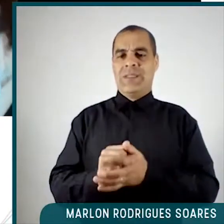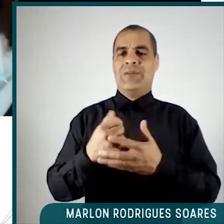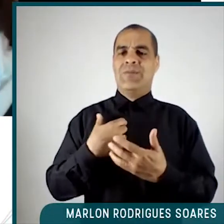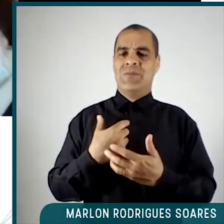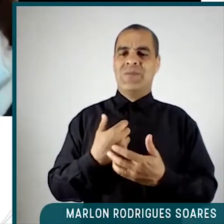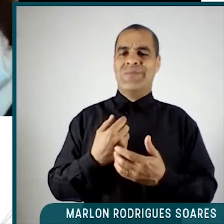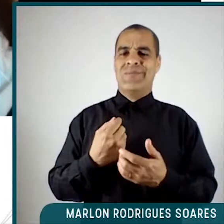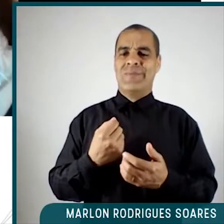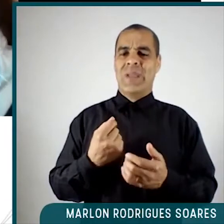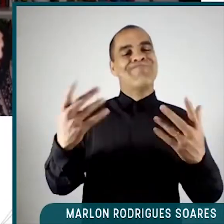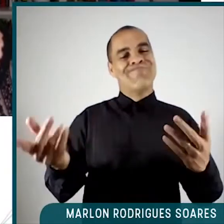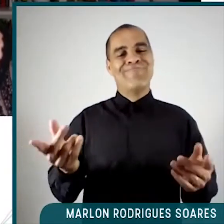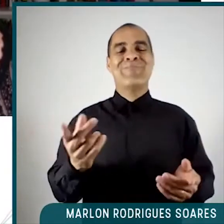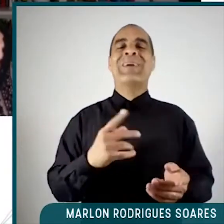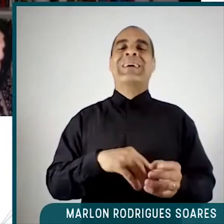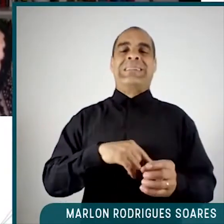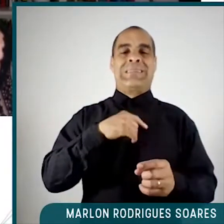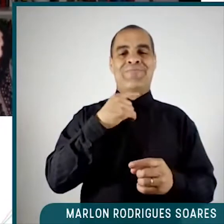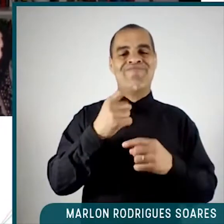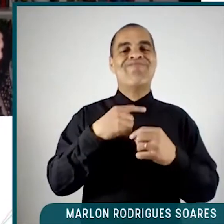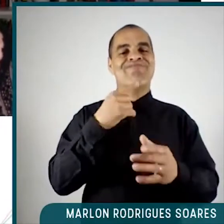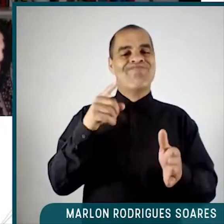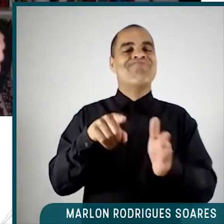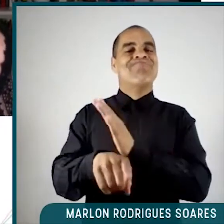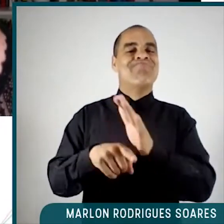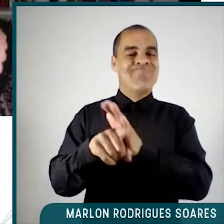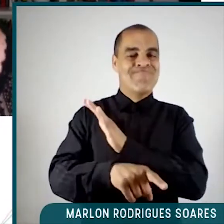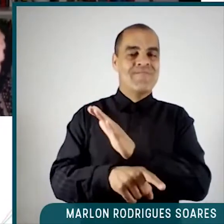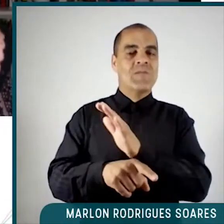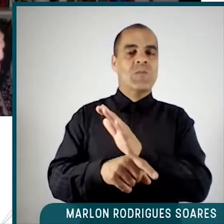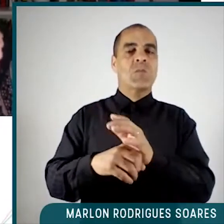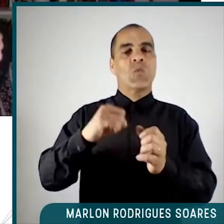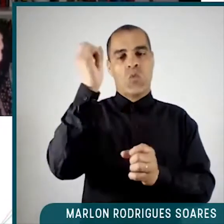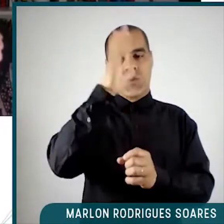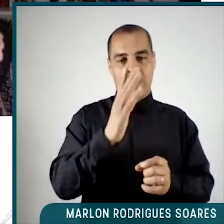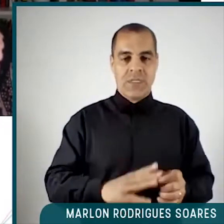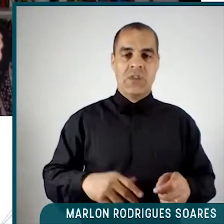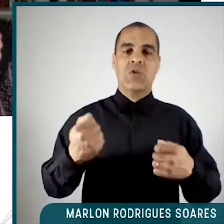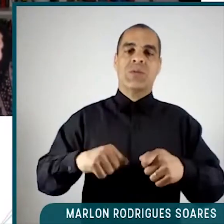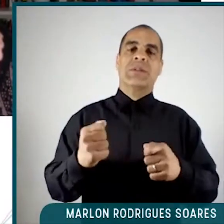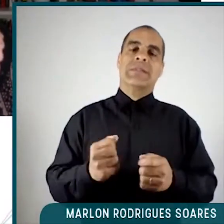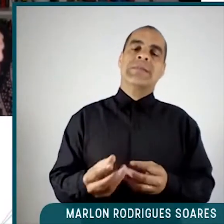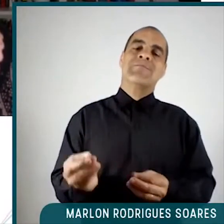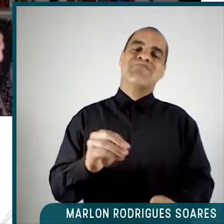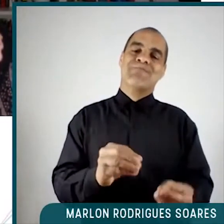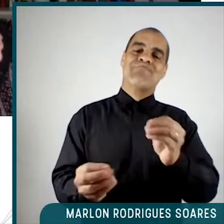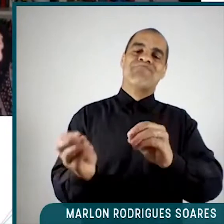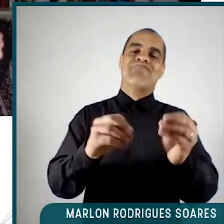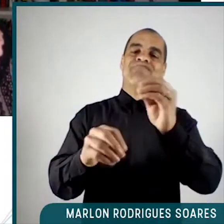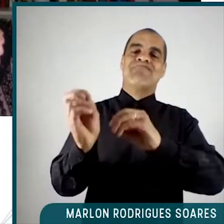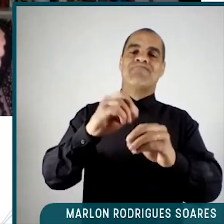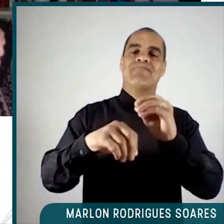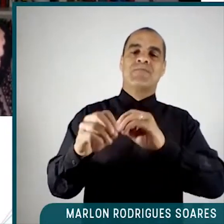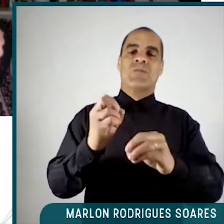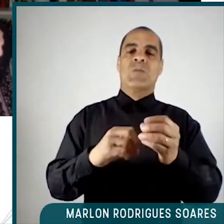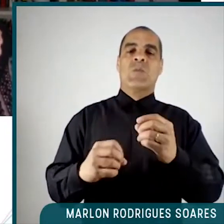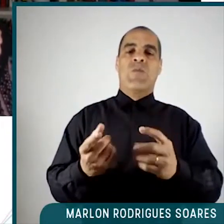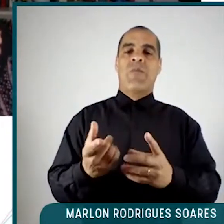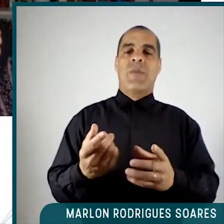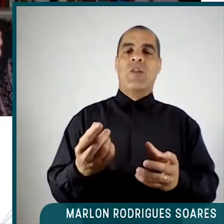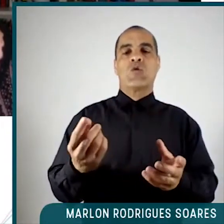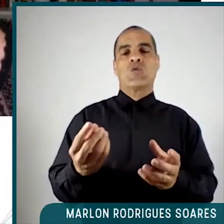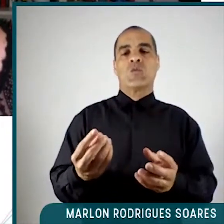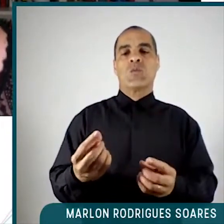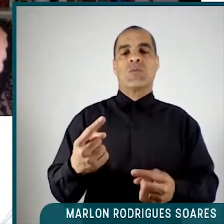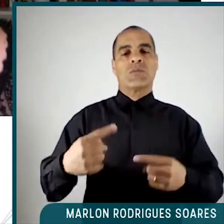para toda a América do Sul. O Brasil tem que reconstruir a relação política com parceiros estratégicos. E aqui eu estou